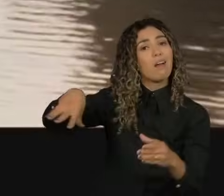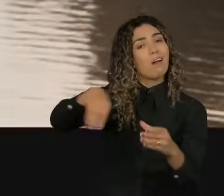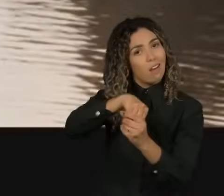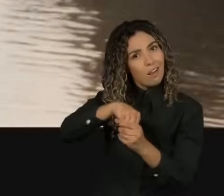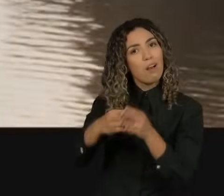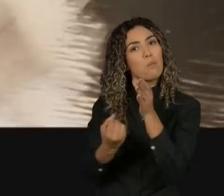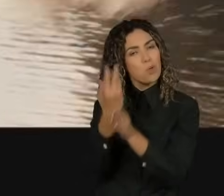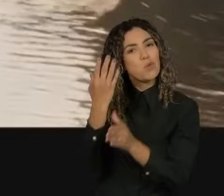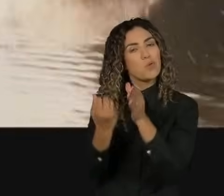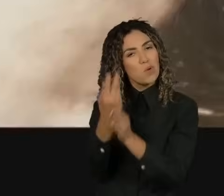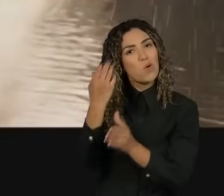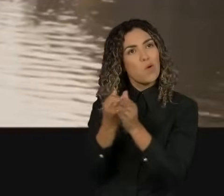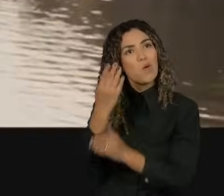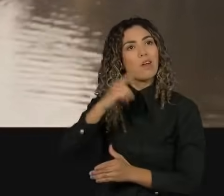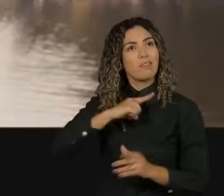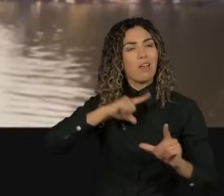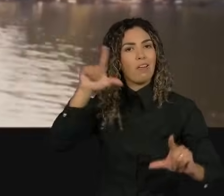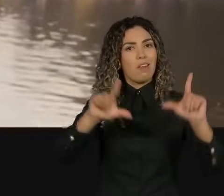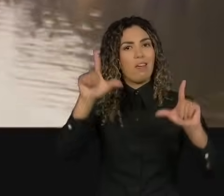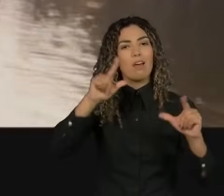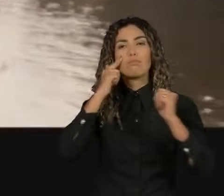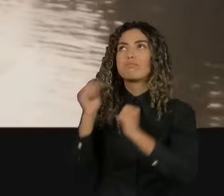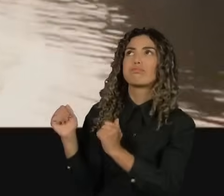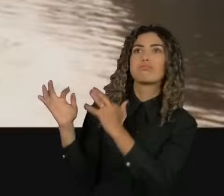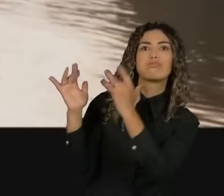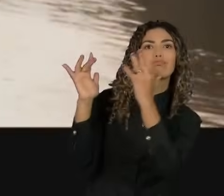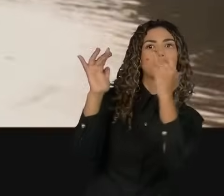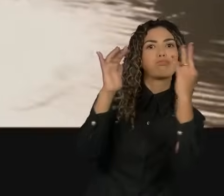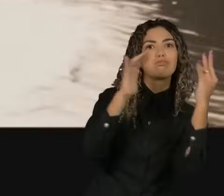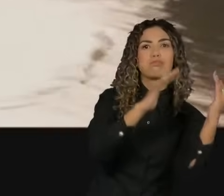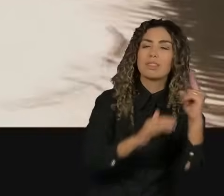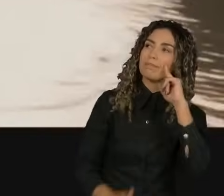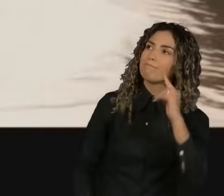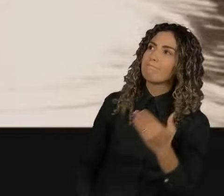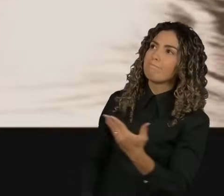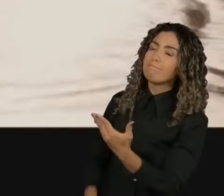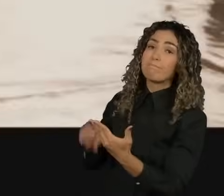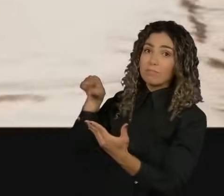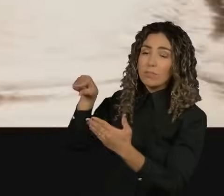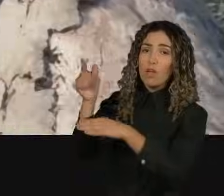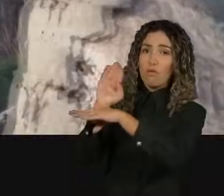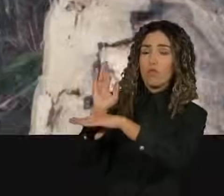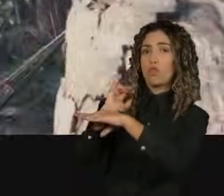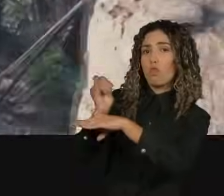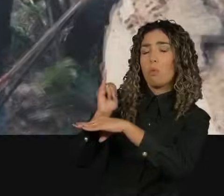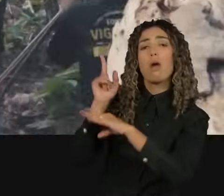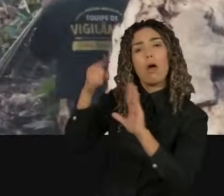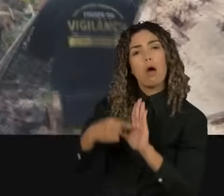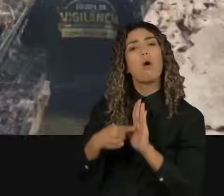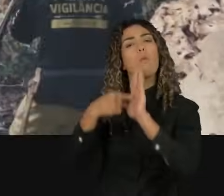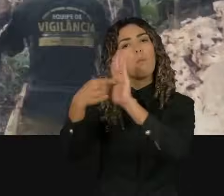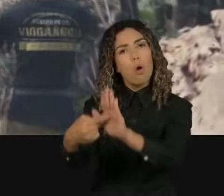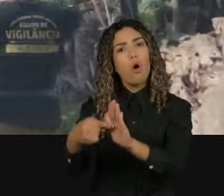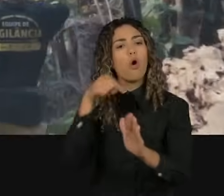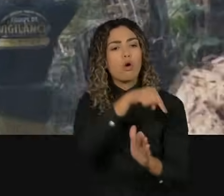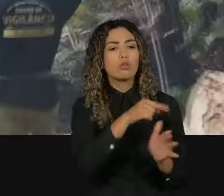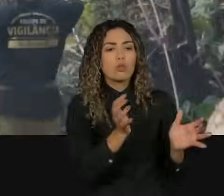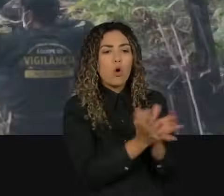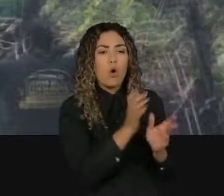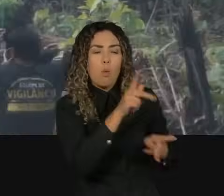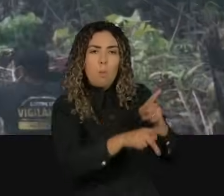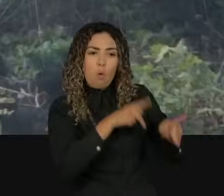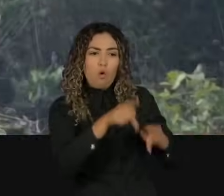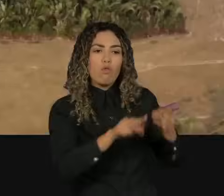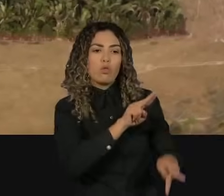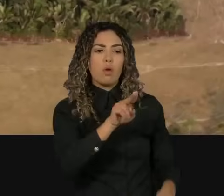em exibição pela National Geographic. Ele mostra a dura realidade do povo Erueu-Auau, que ocupa